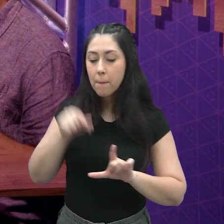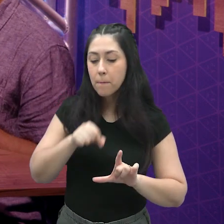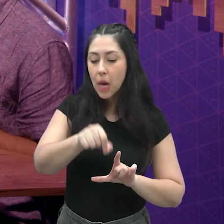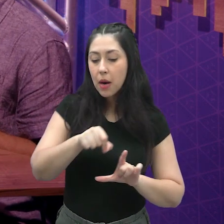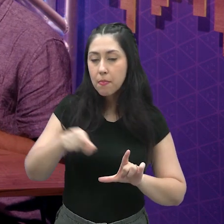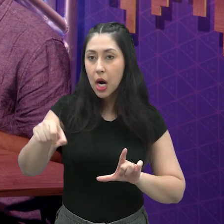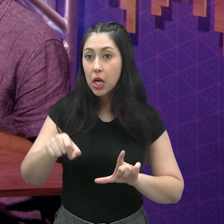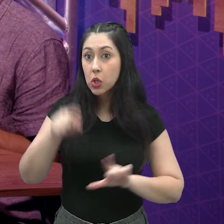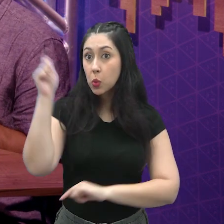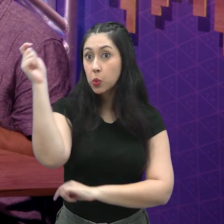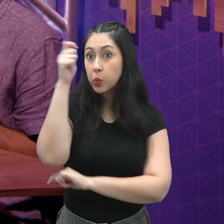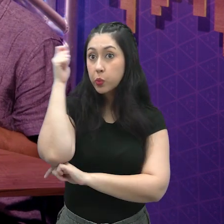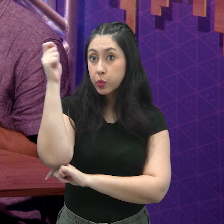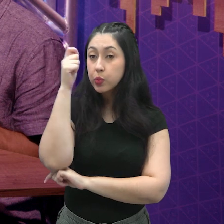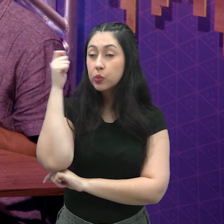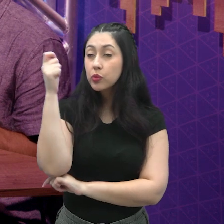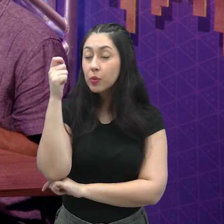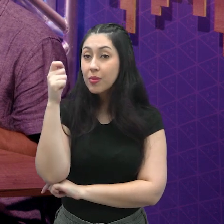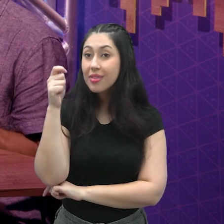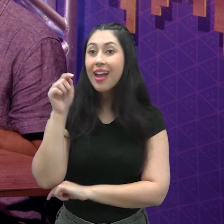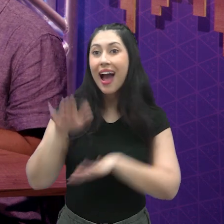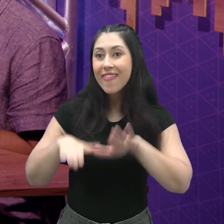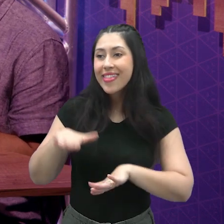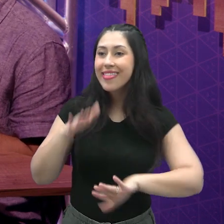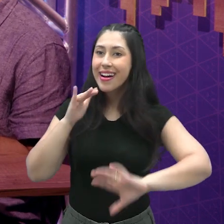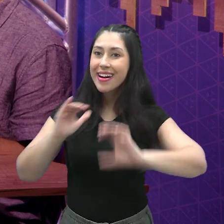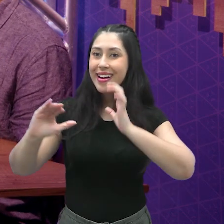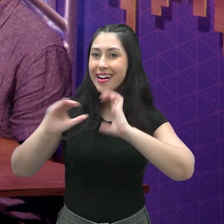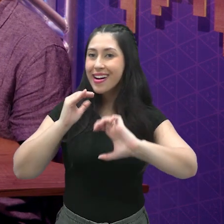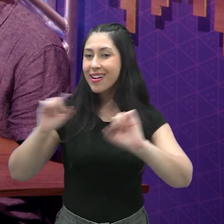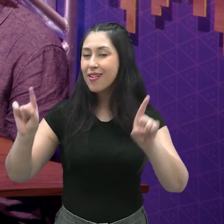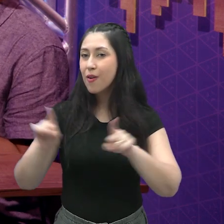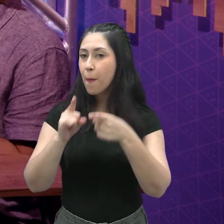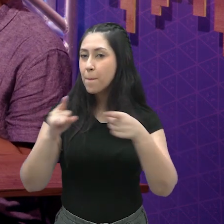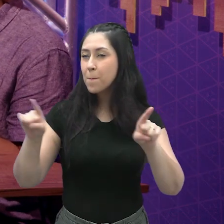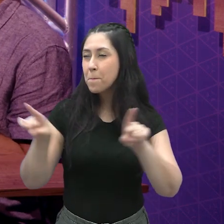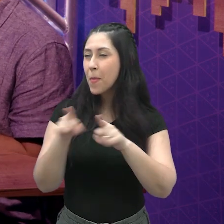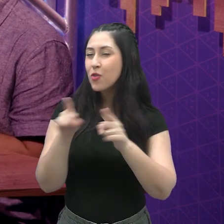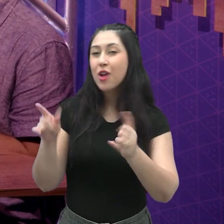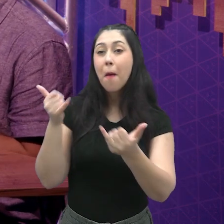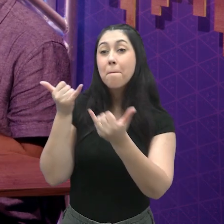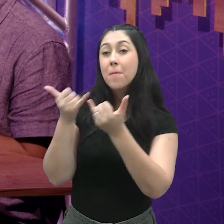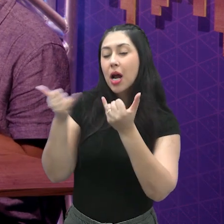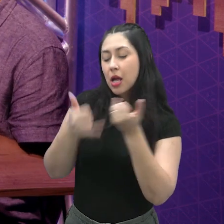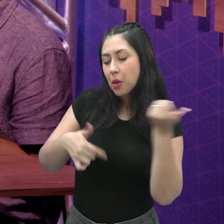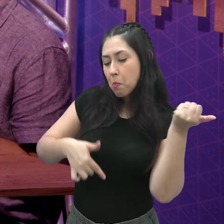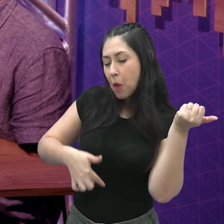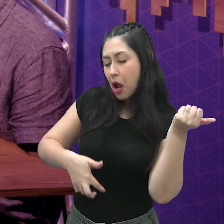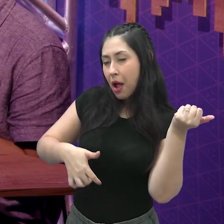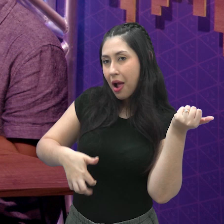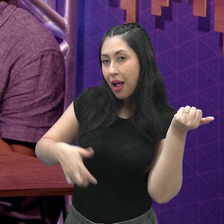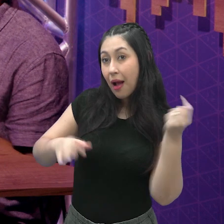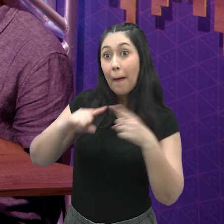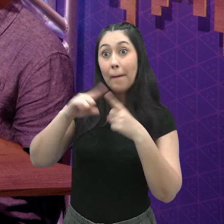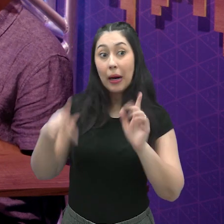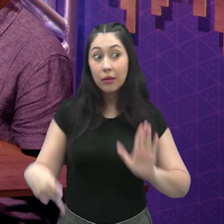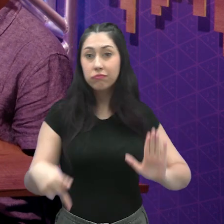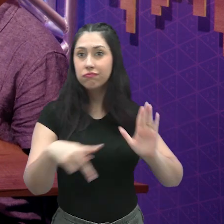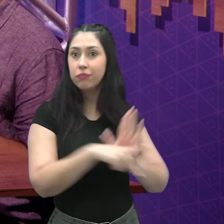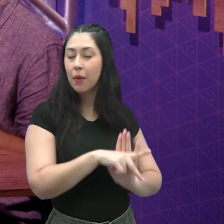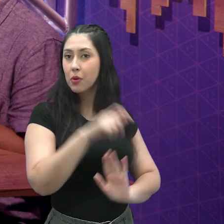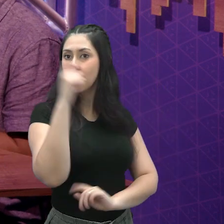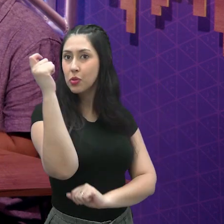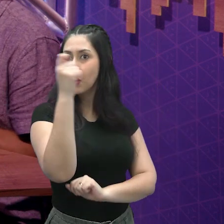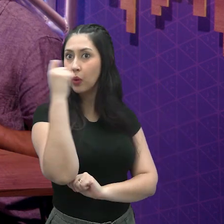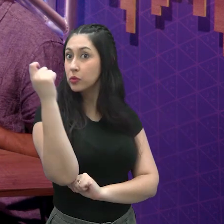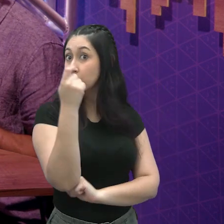Sul. E ele canta algumas músicas que seria o equivalente à moda de viola lá do Sul.